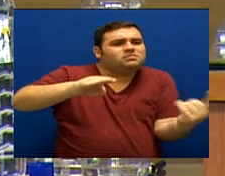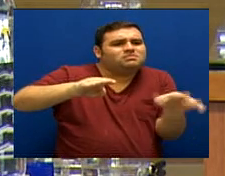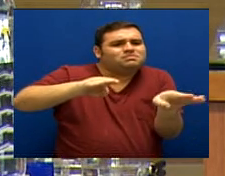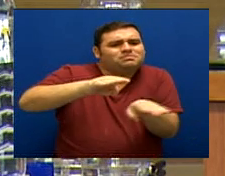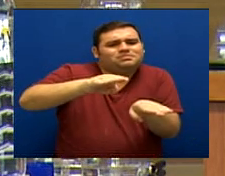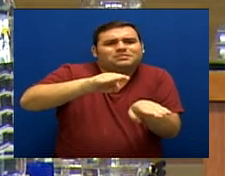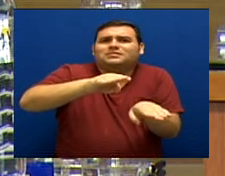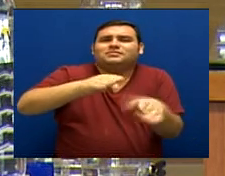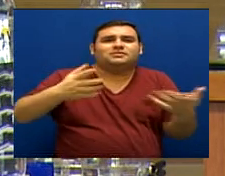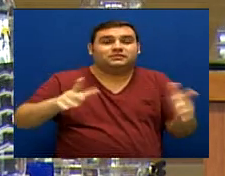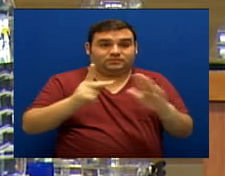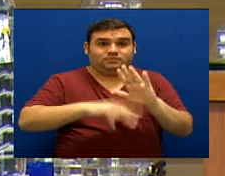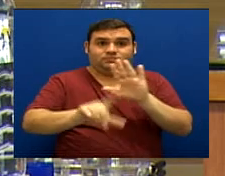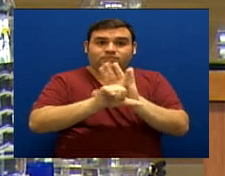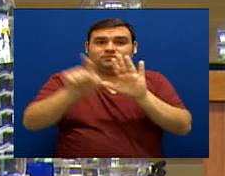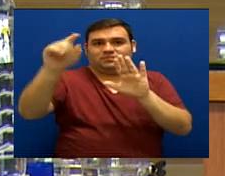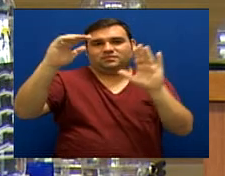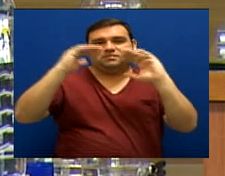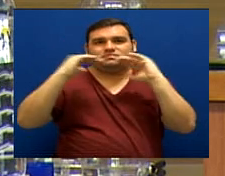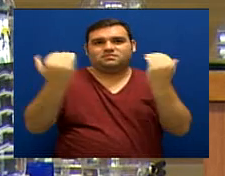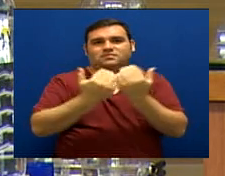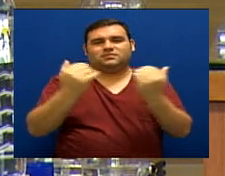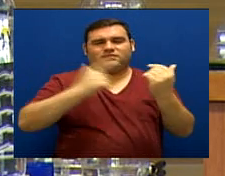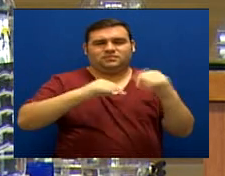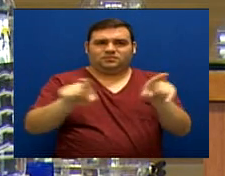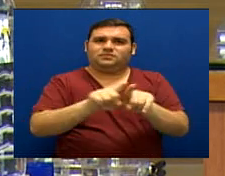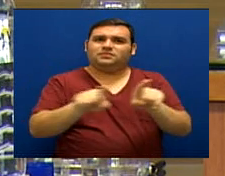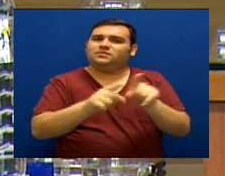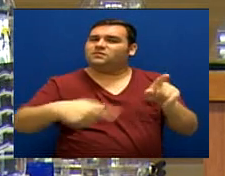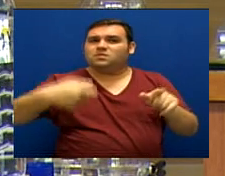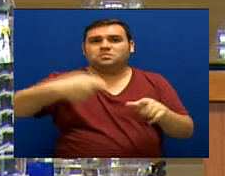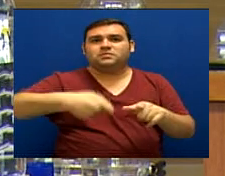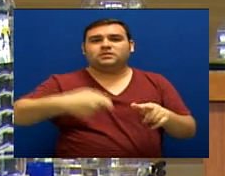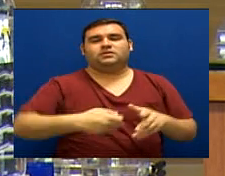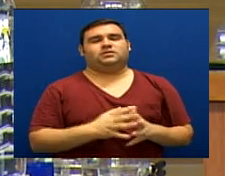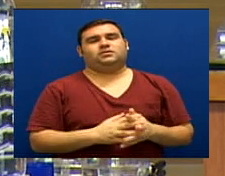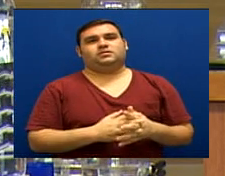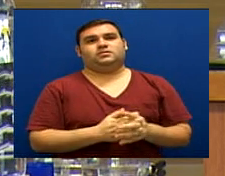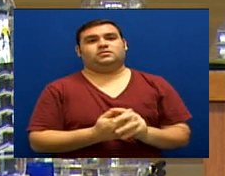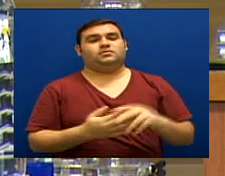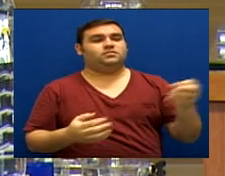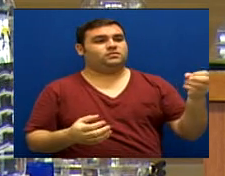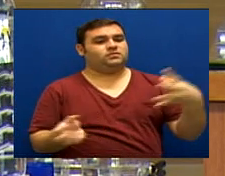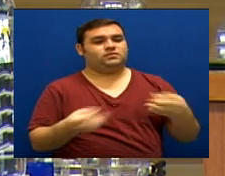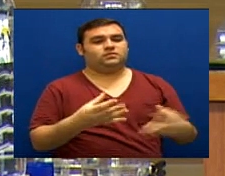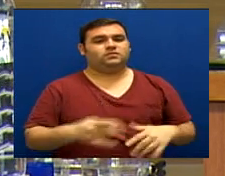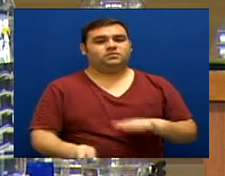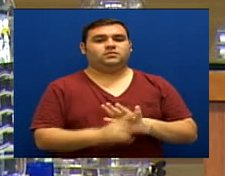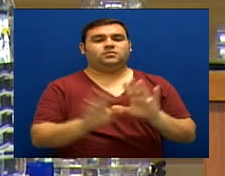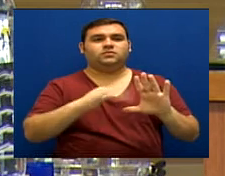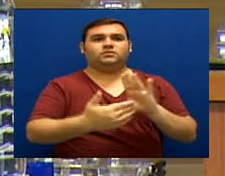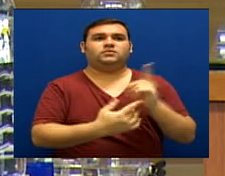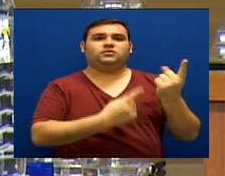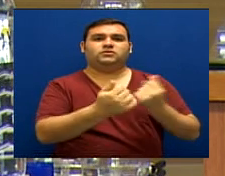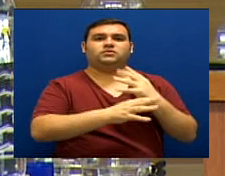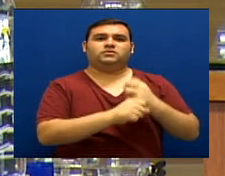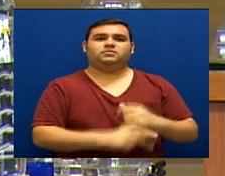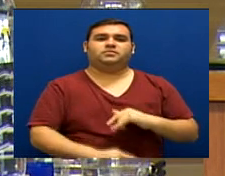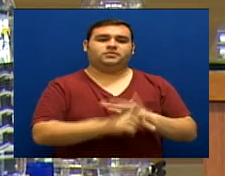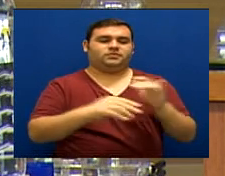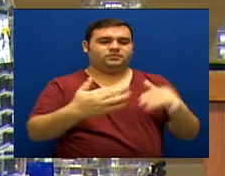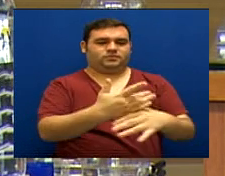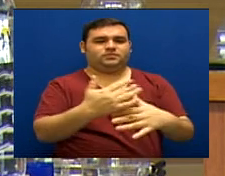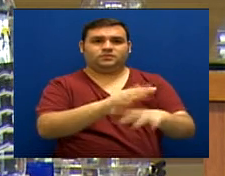um projeto de lei no congresso inclusive que vai ser praticamente obrigatório atualização da planta genérica de valores dos